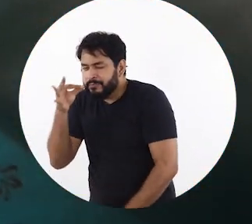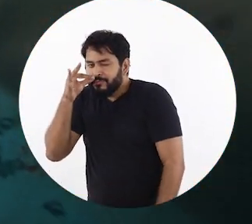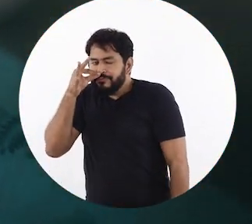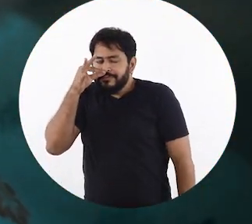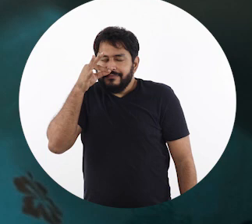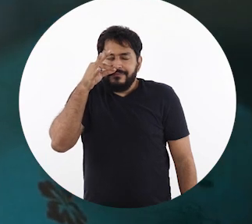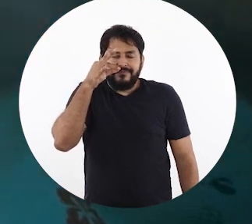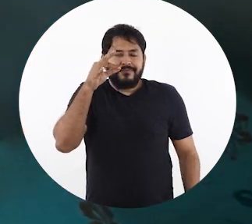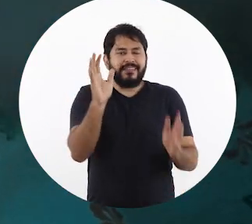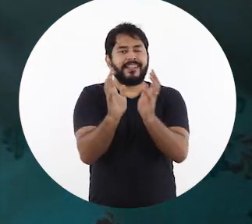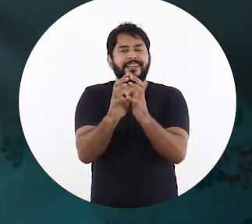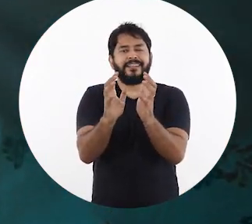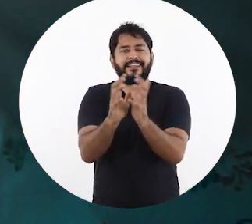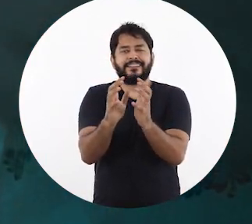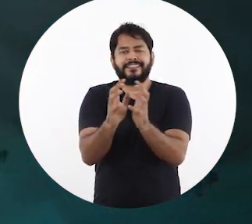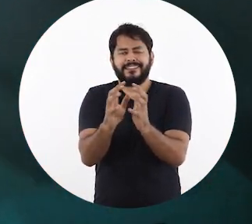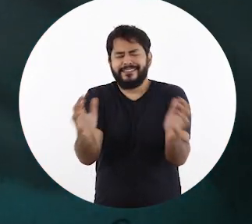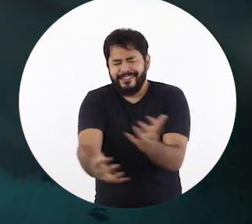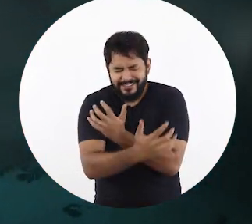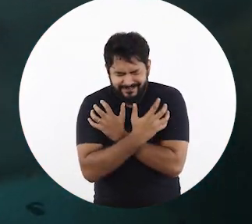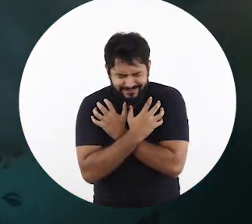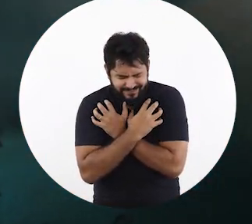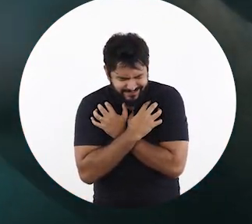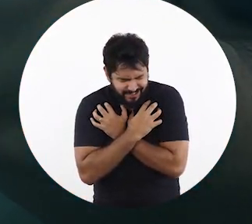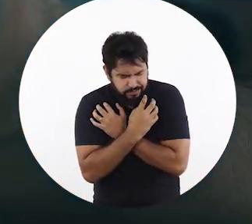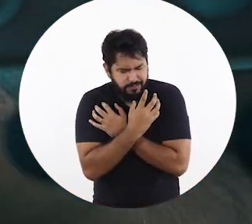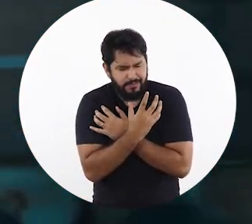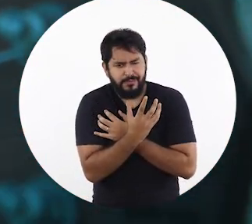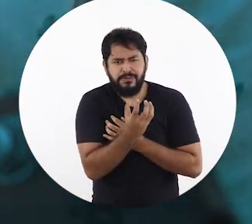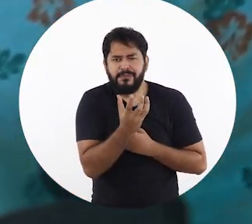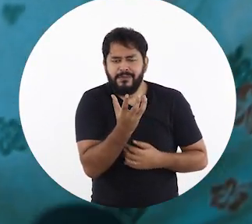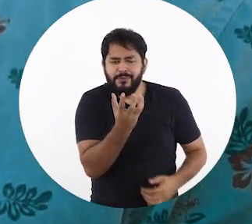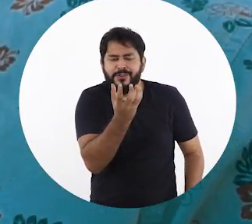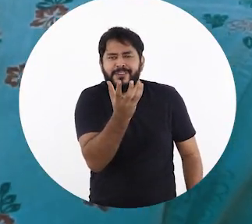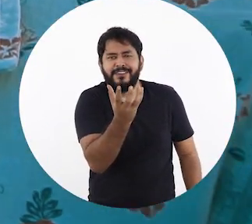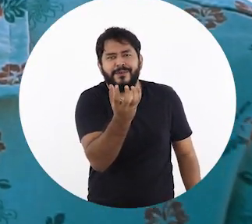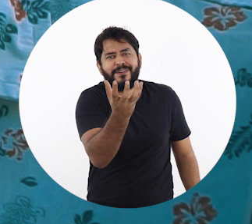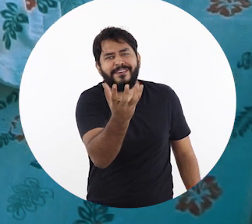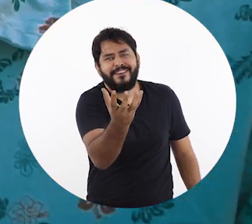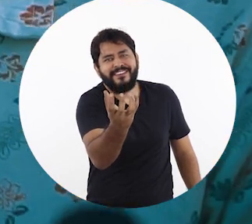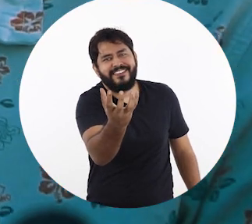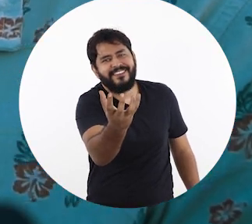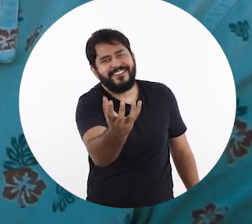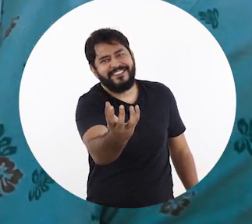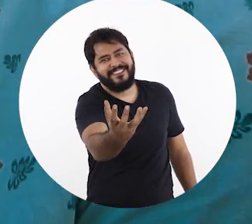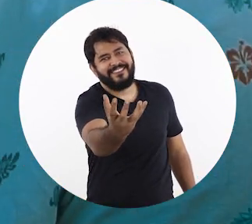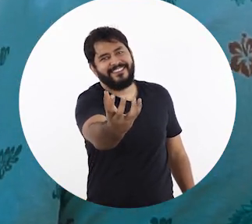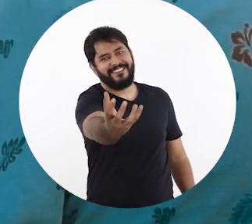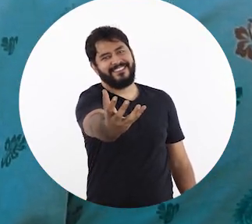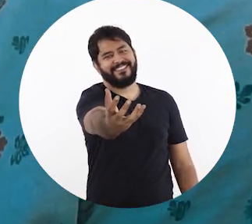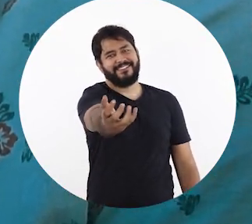Recife, dá-me um abraço, que eu te dou meu coração.